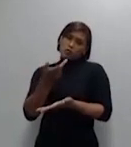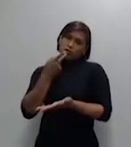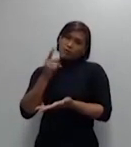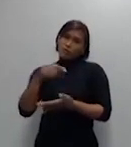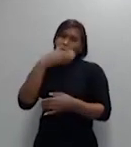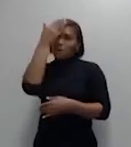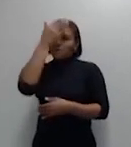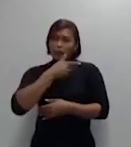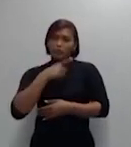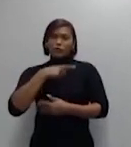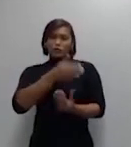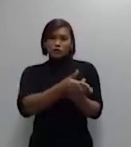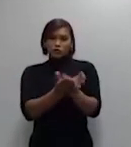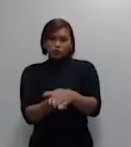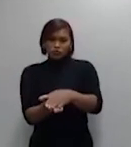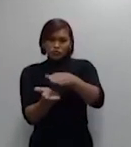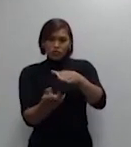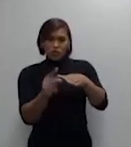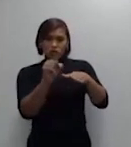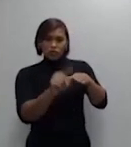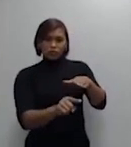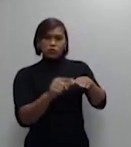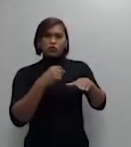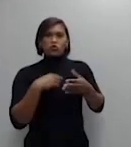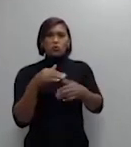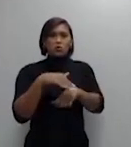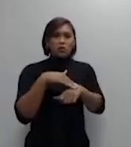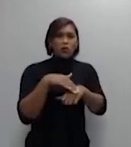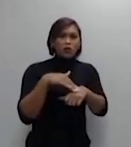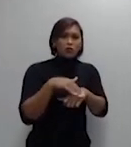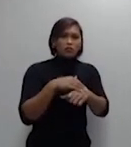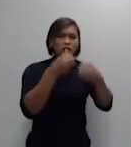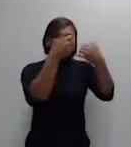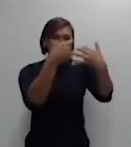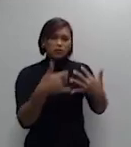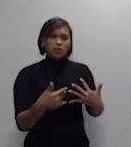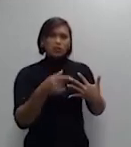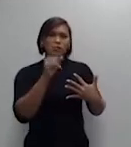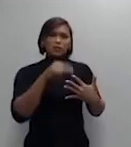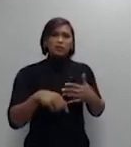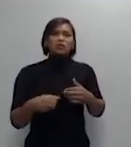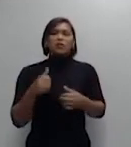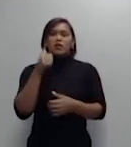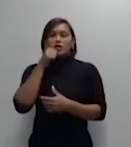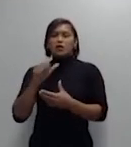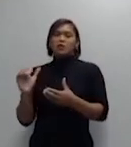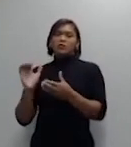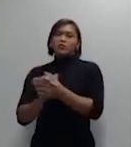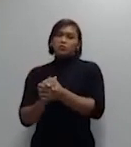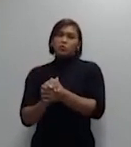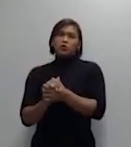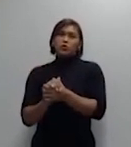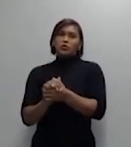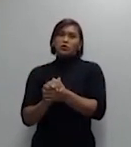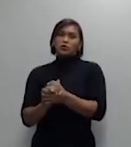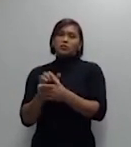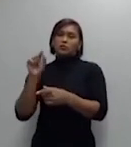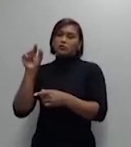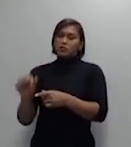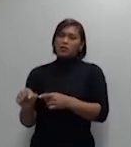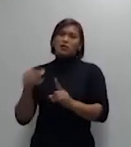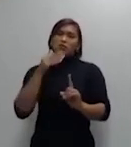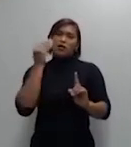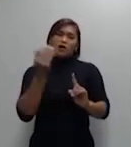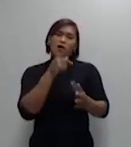prova nos autos em razão de uma conversa transcrita da esposa do Berg Alencar dizendo